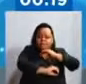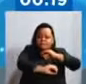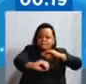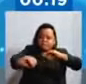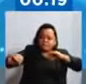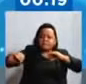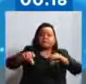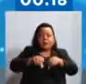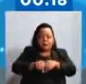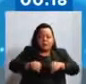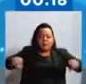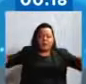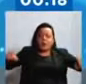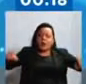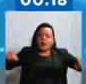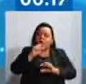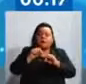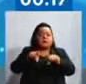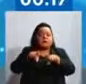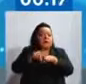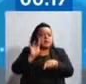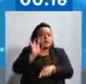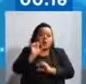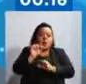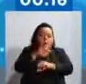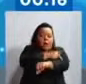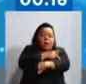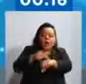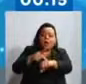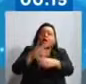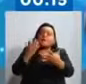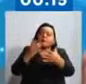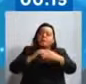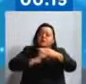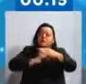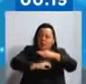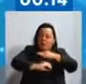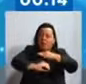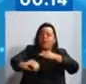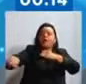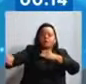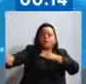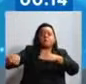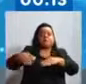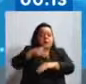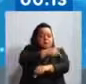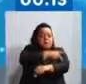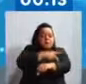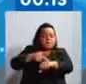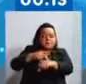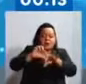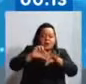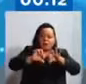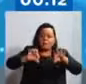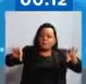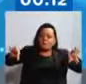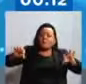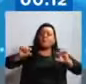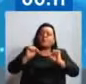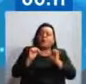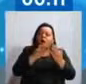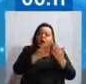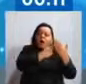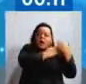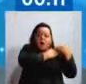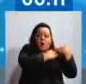necessário. E não só fazer o asfalto para fazer. O asfalto tem que ser com drenagem, calçada, meio fio e sarjeta. Com responsabilidade.